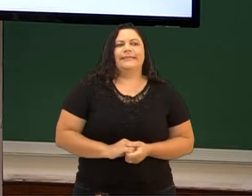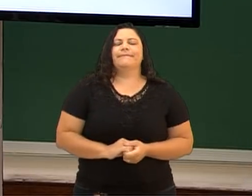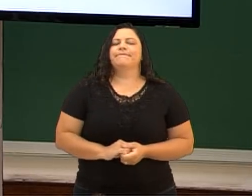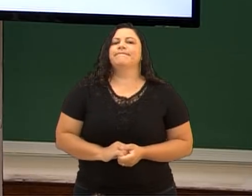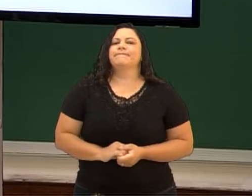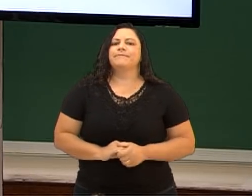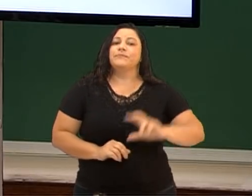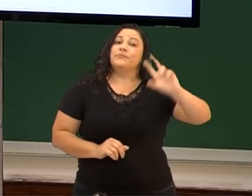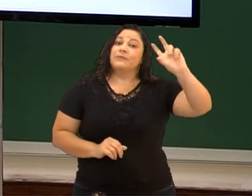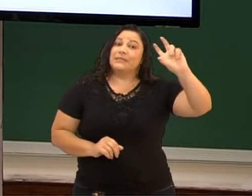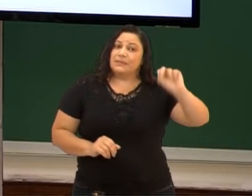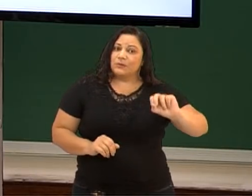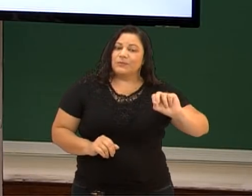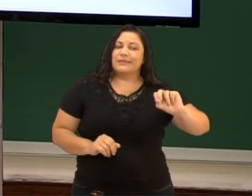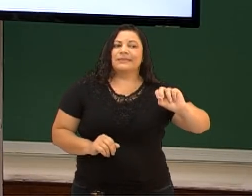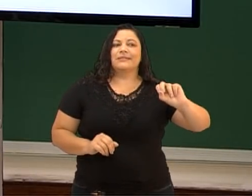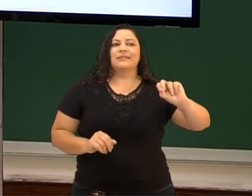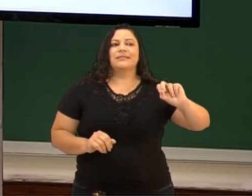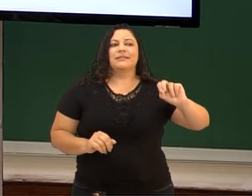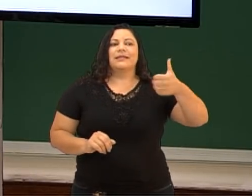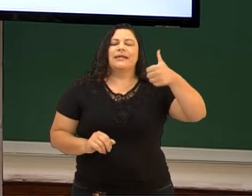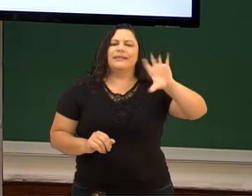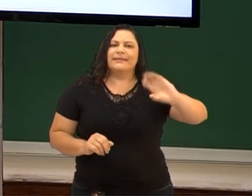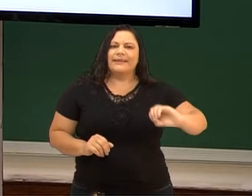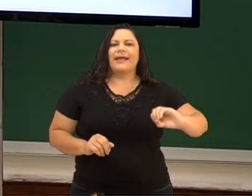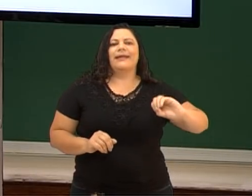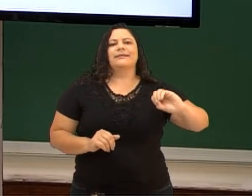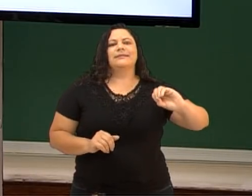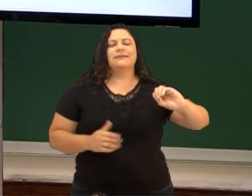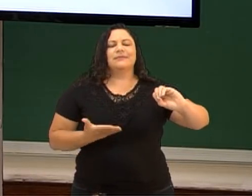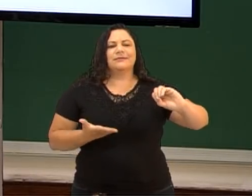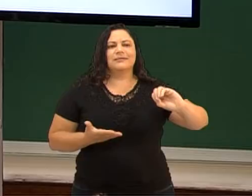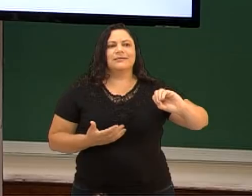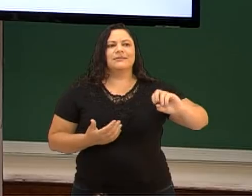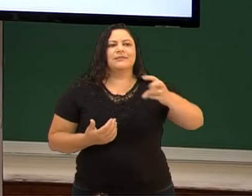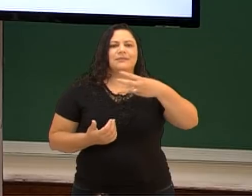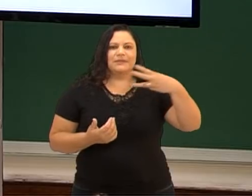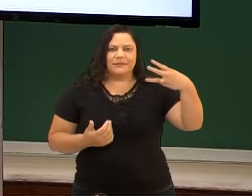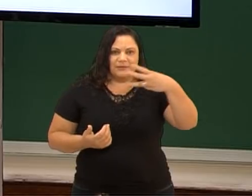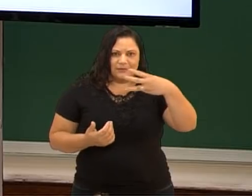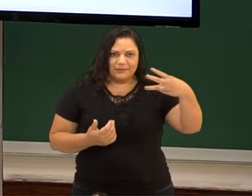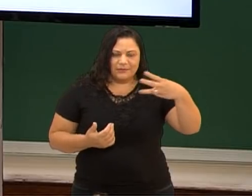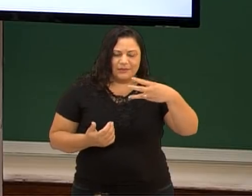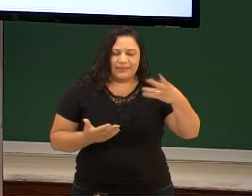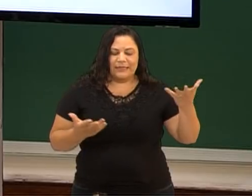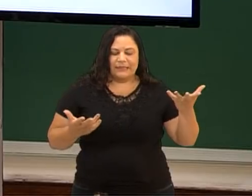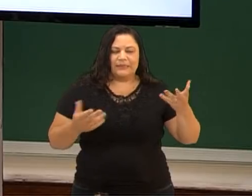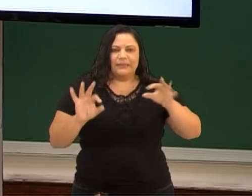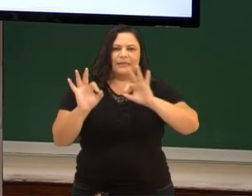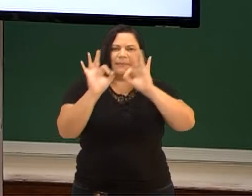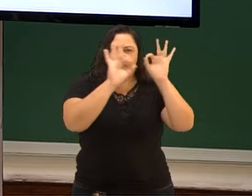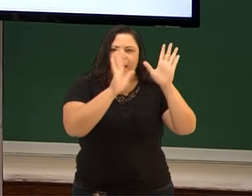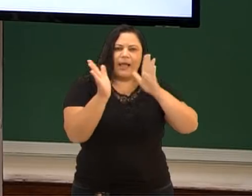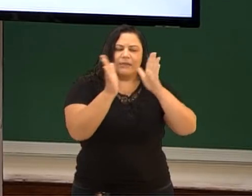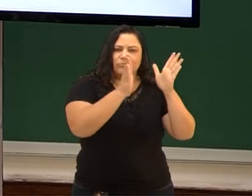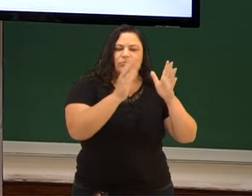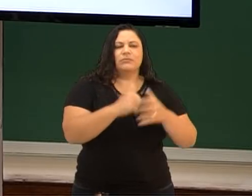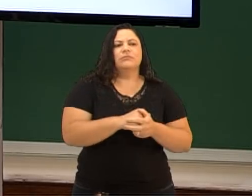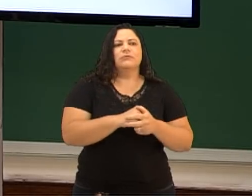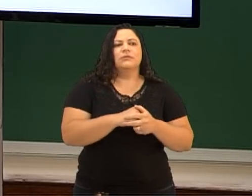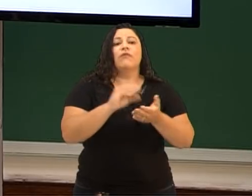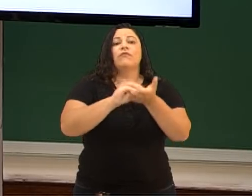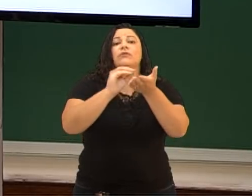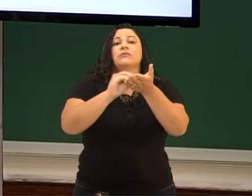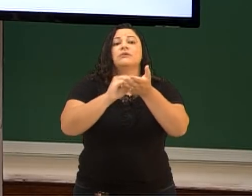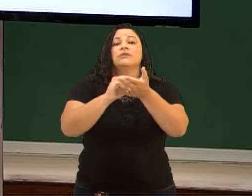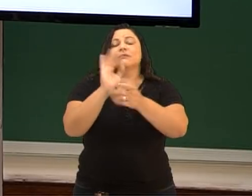verem. 50 dos jogos, o 10 dos desenhos e o 33 das séries, certo? Faltava só o do filme.